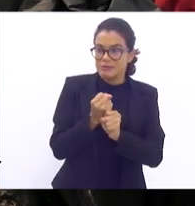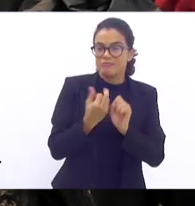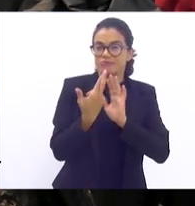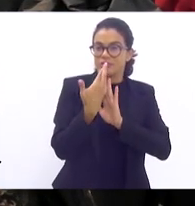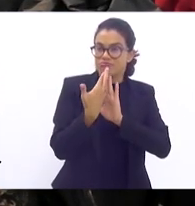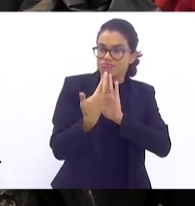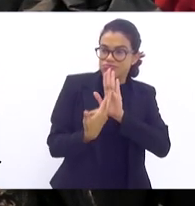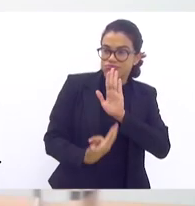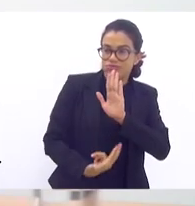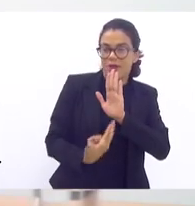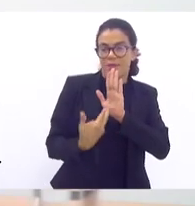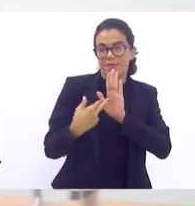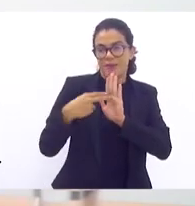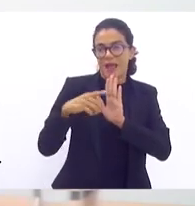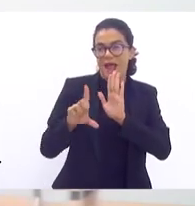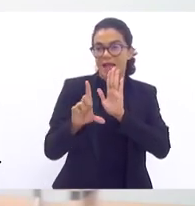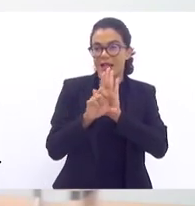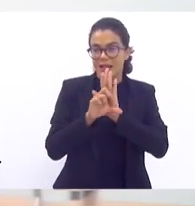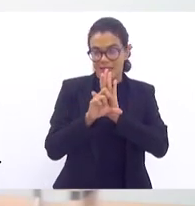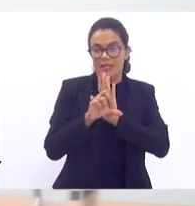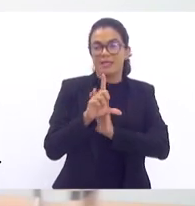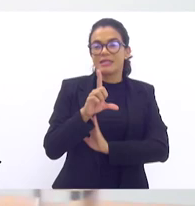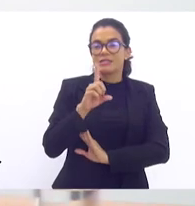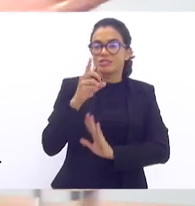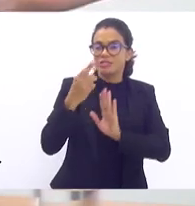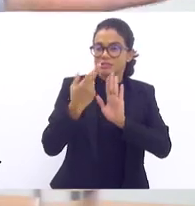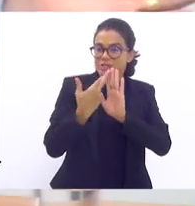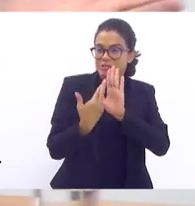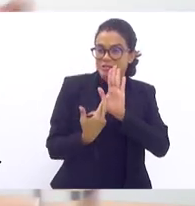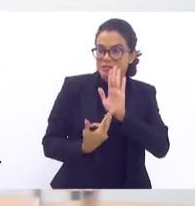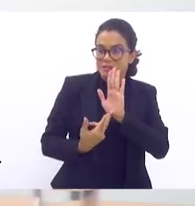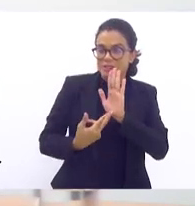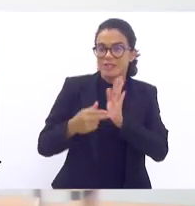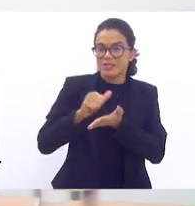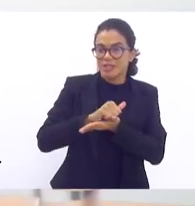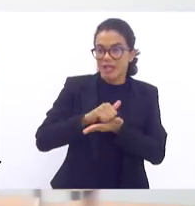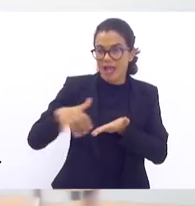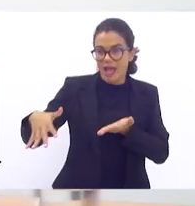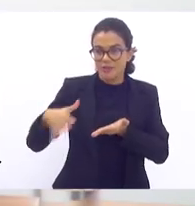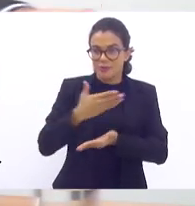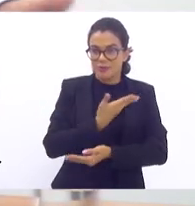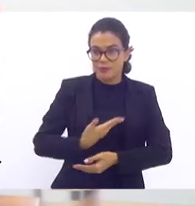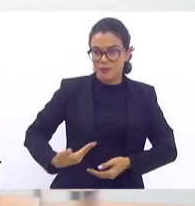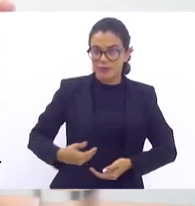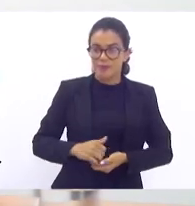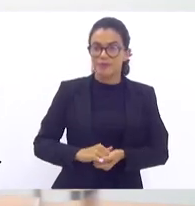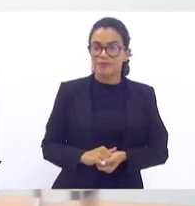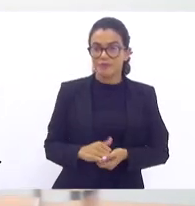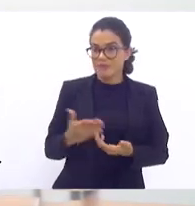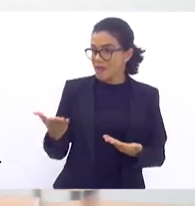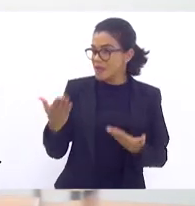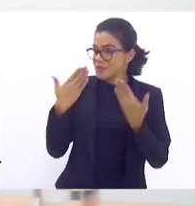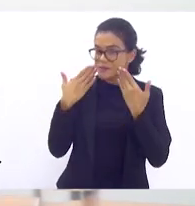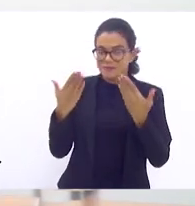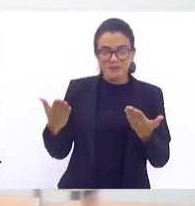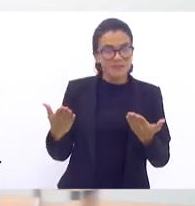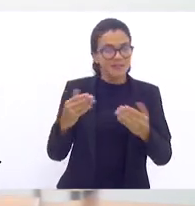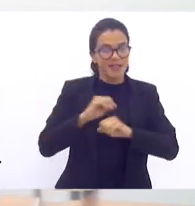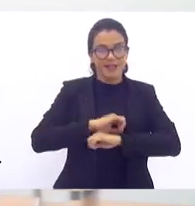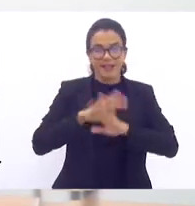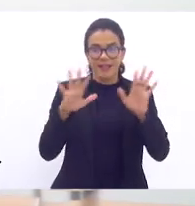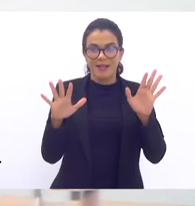a nossa lei de diretrizes orçamentária e não podia estar em melhores irmãos sua presença aqui já é uma demonstração disso